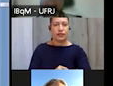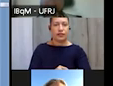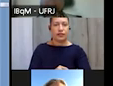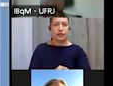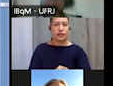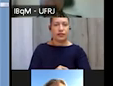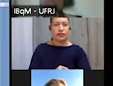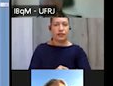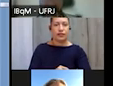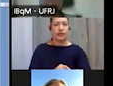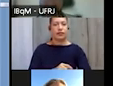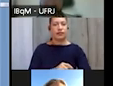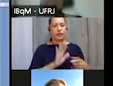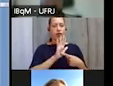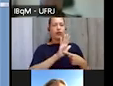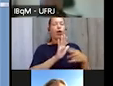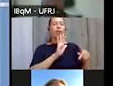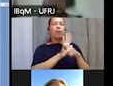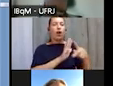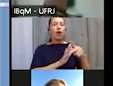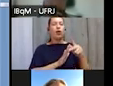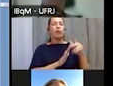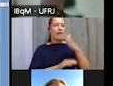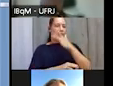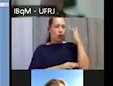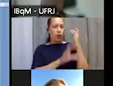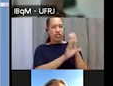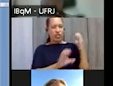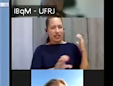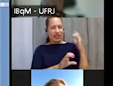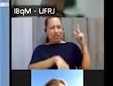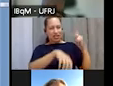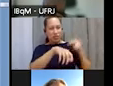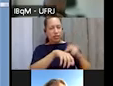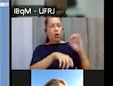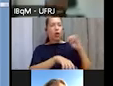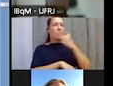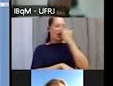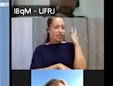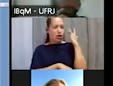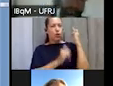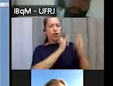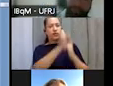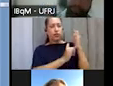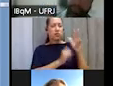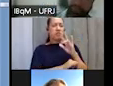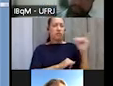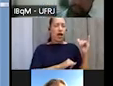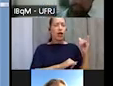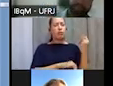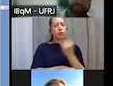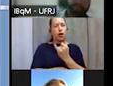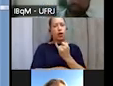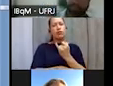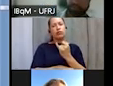para o engenheiro da pedreira, que se for uma pessoa informada, repassará a uma universidade ou repassará